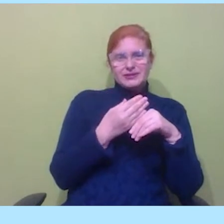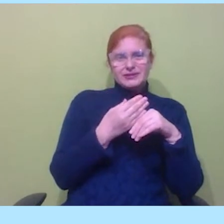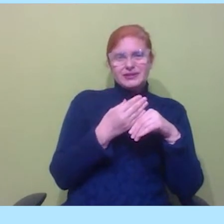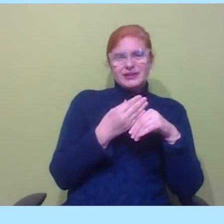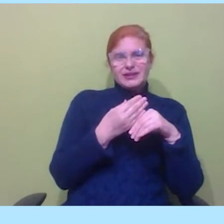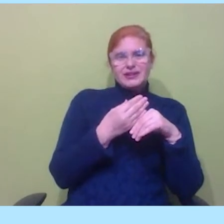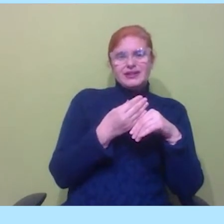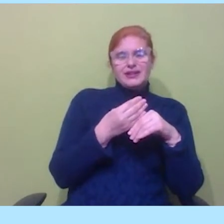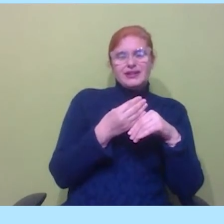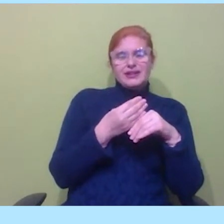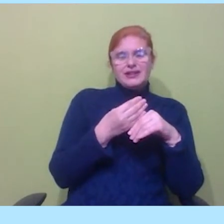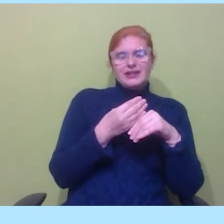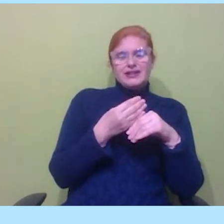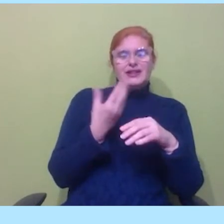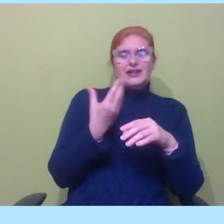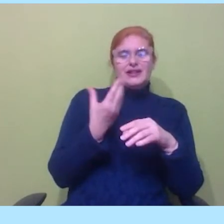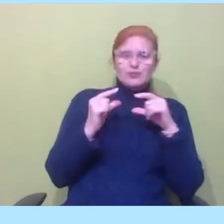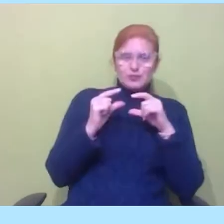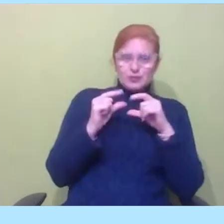para a despedida.